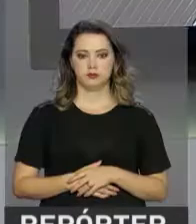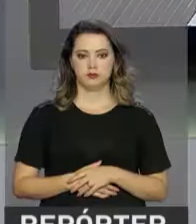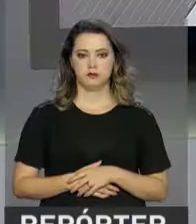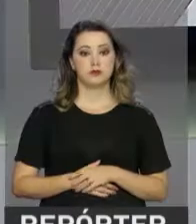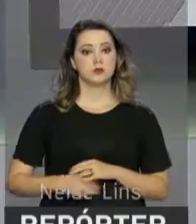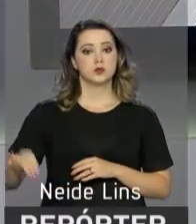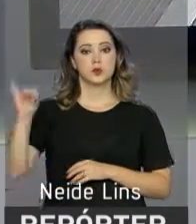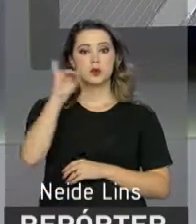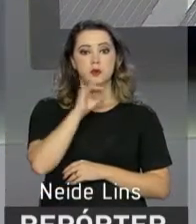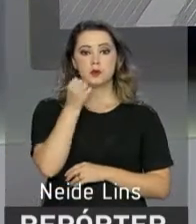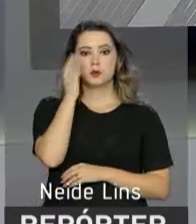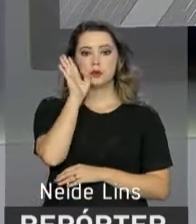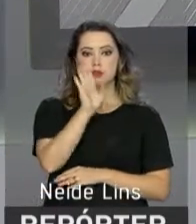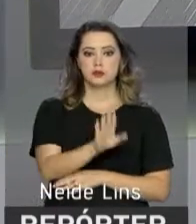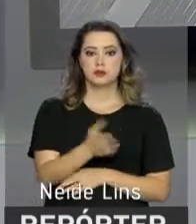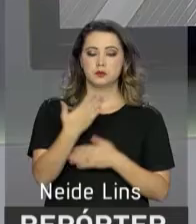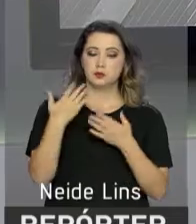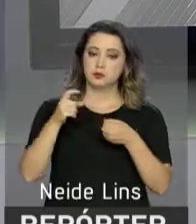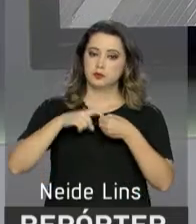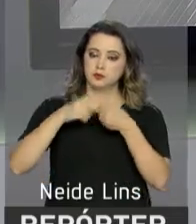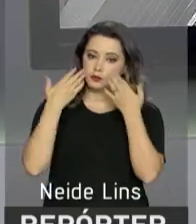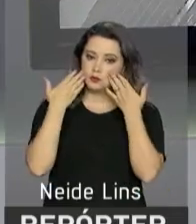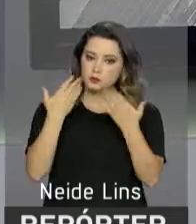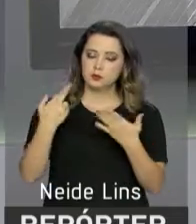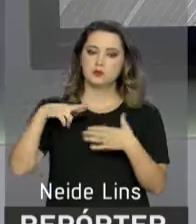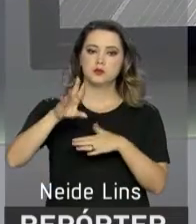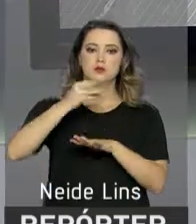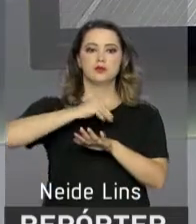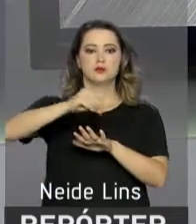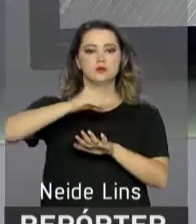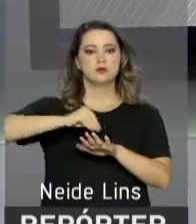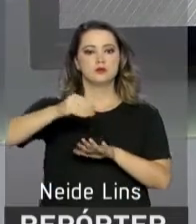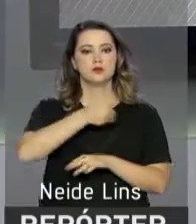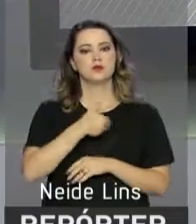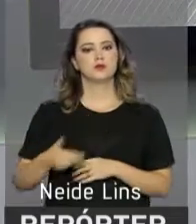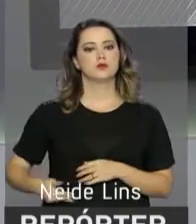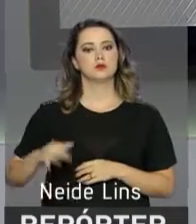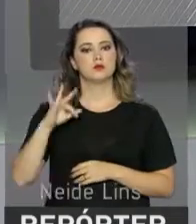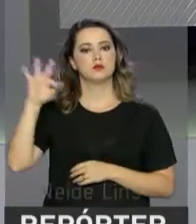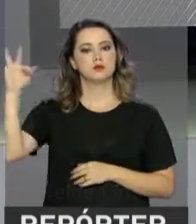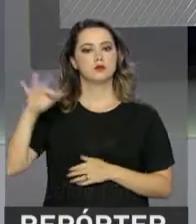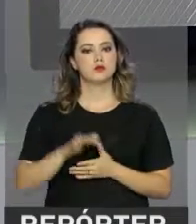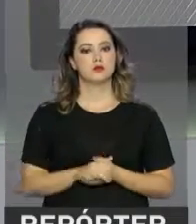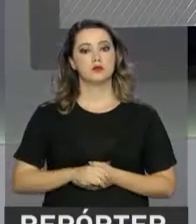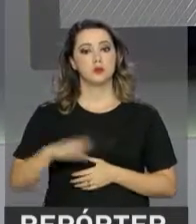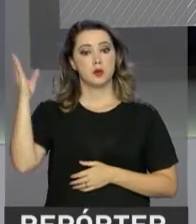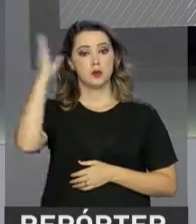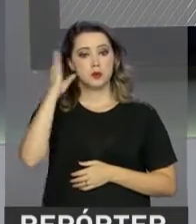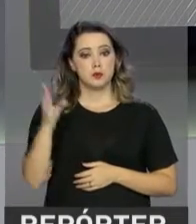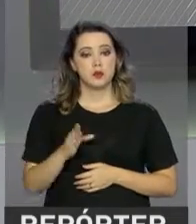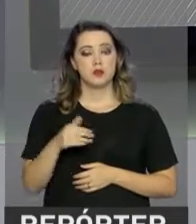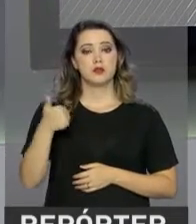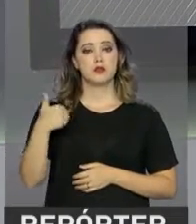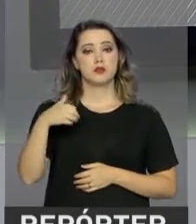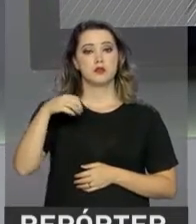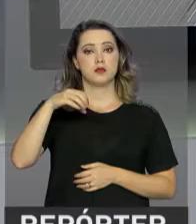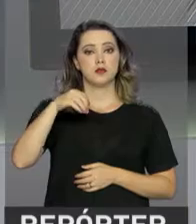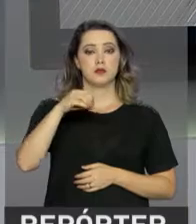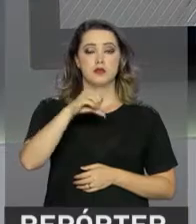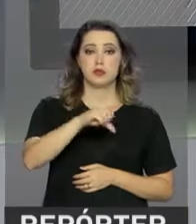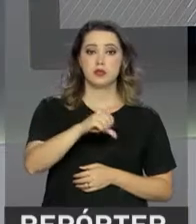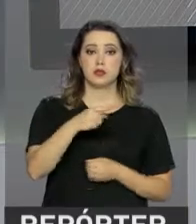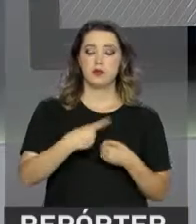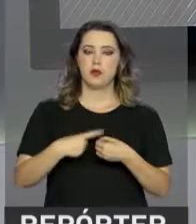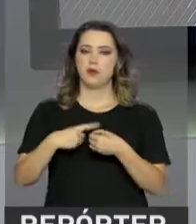Olá, boa tarde. Estamos de volta com o repórter NBR e as notícias do governo federal. No Brasil, 109 municípios,